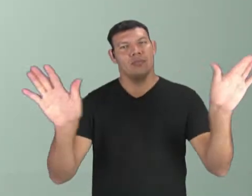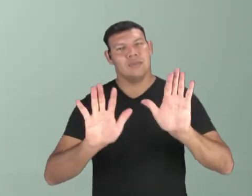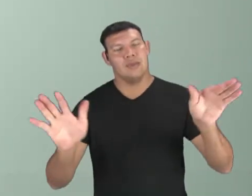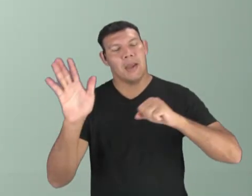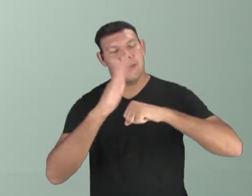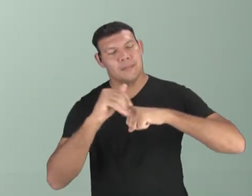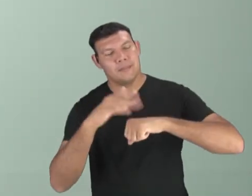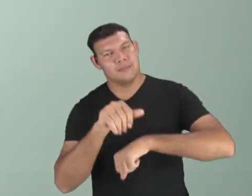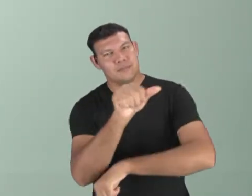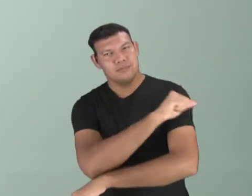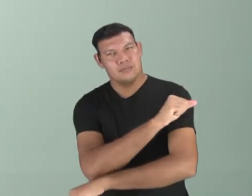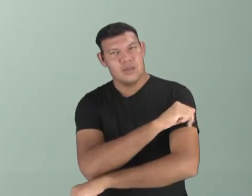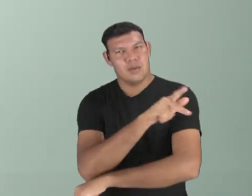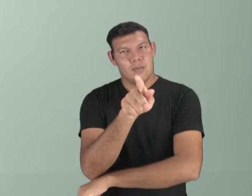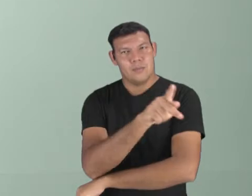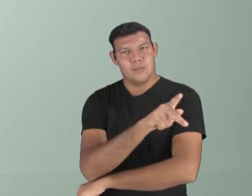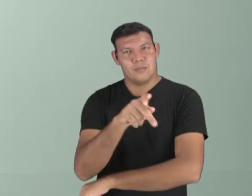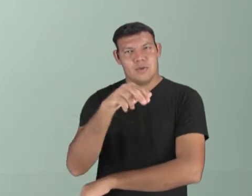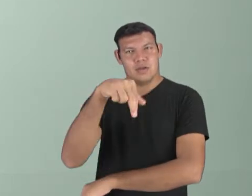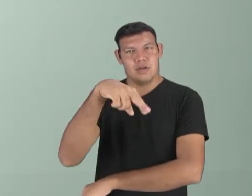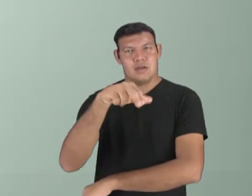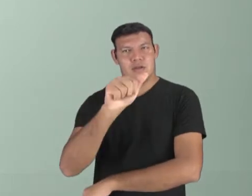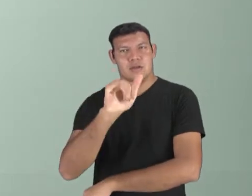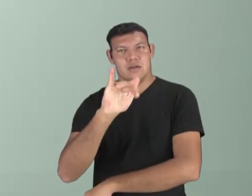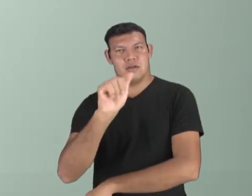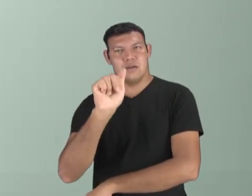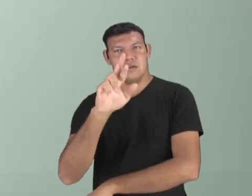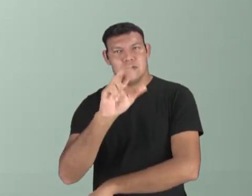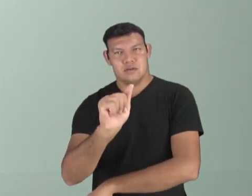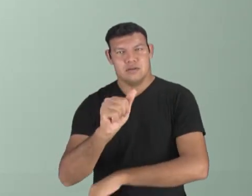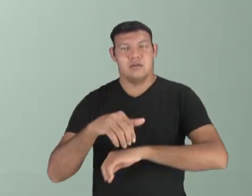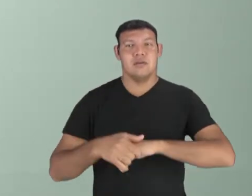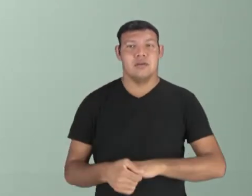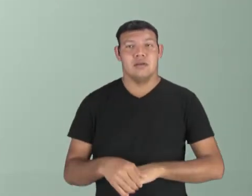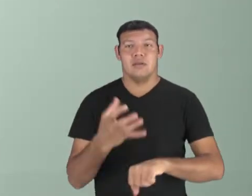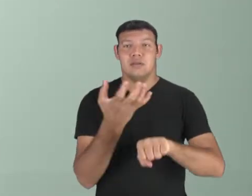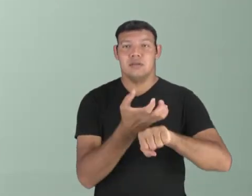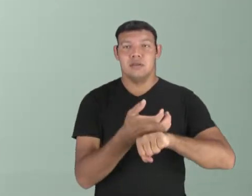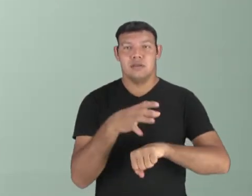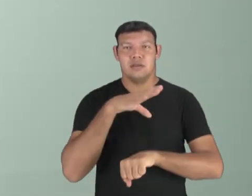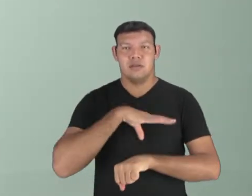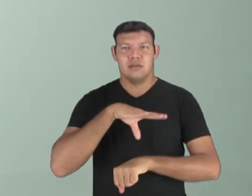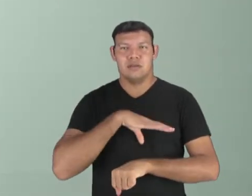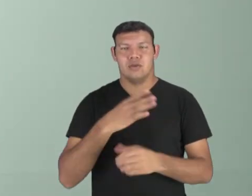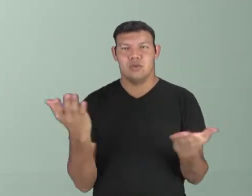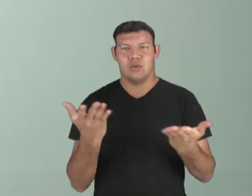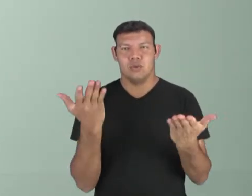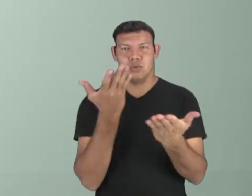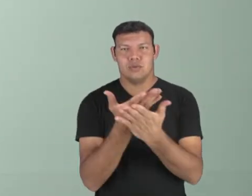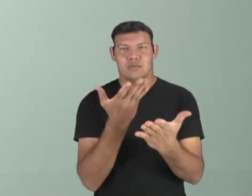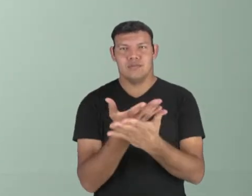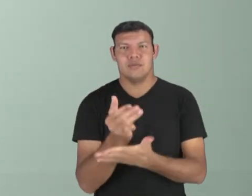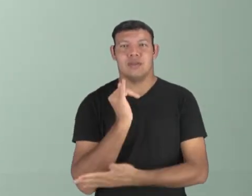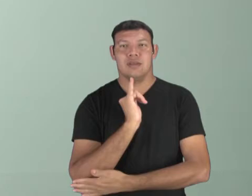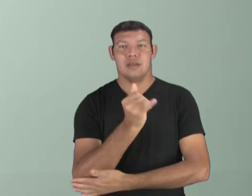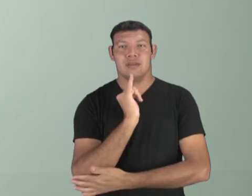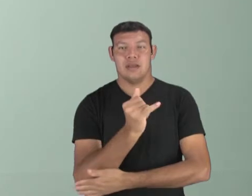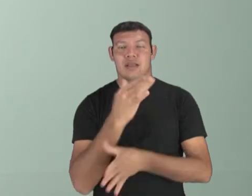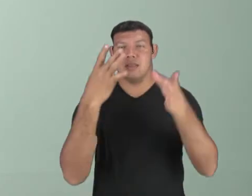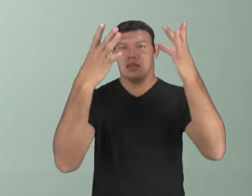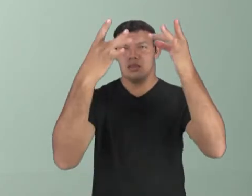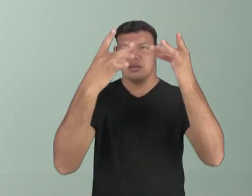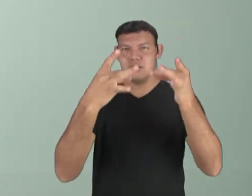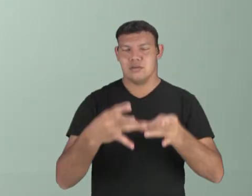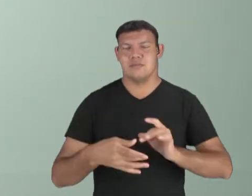Olá, queridos alunos, eu me chamo Nayara, sou professora de língua portuguesa e hoje nós iremos trabalhar narração e